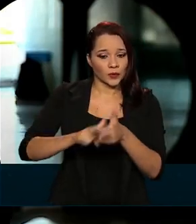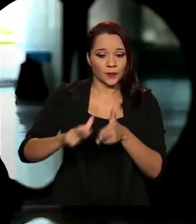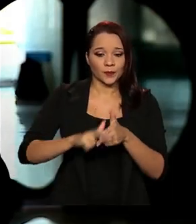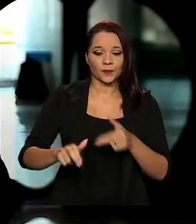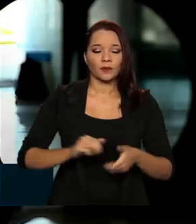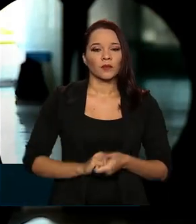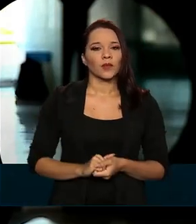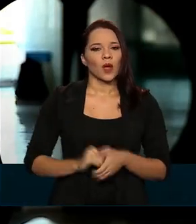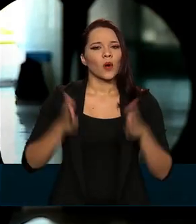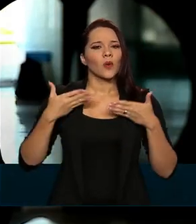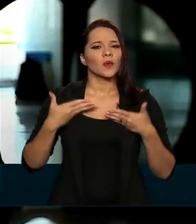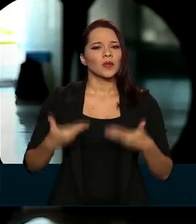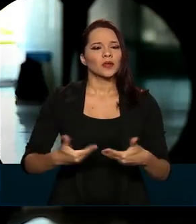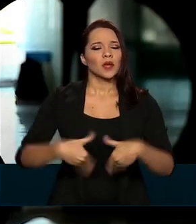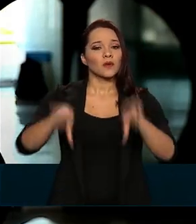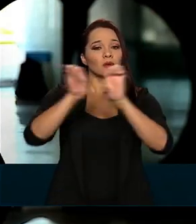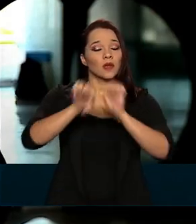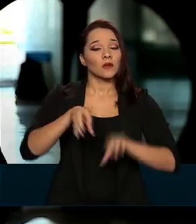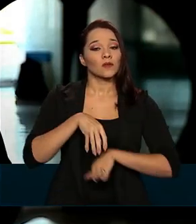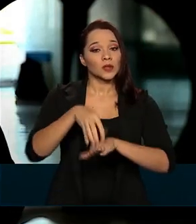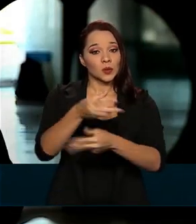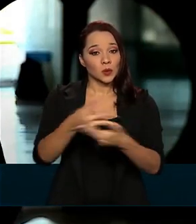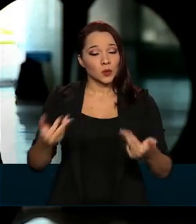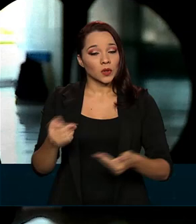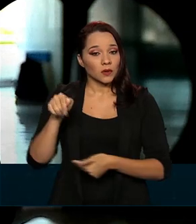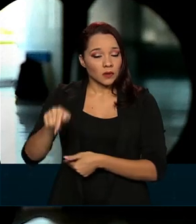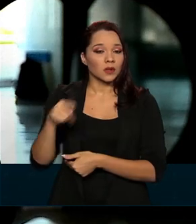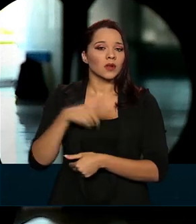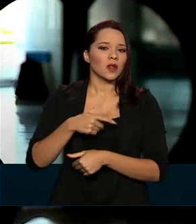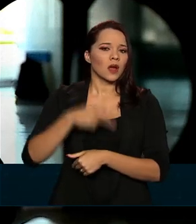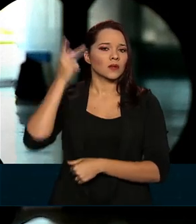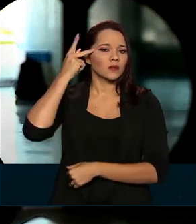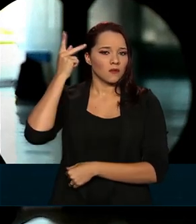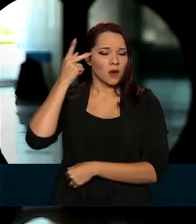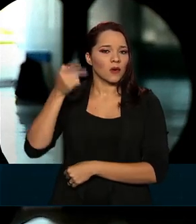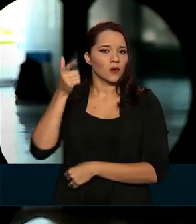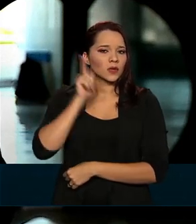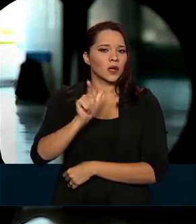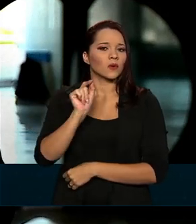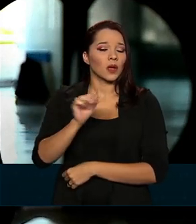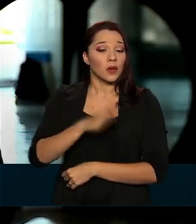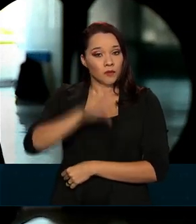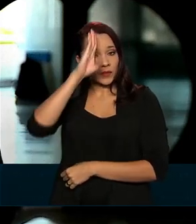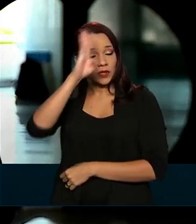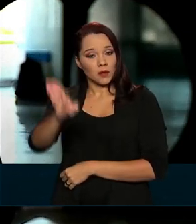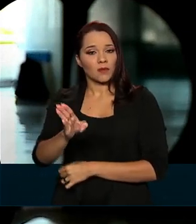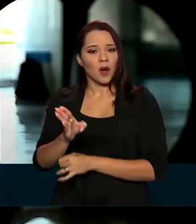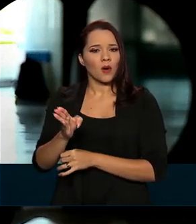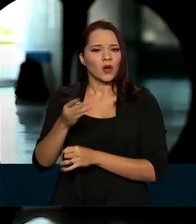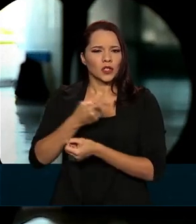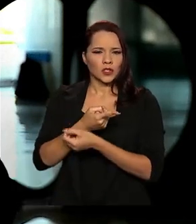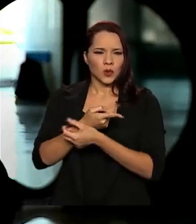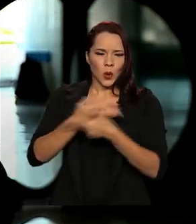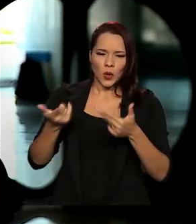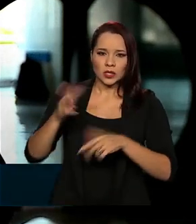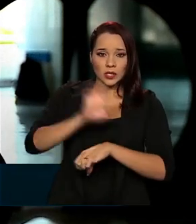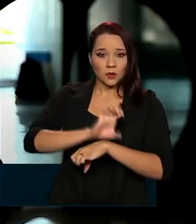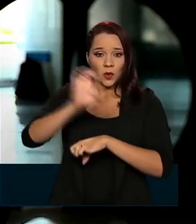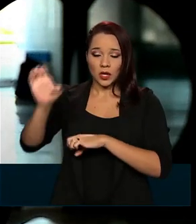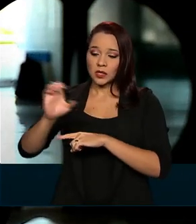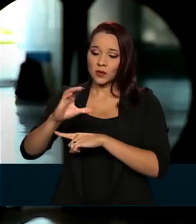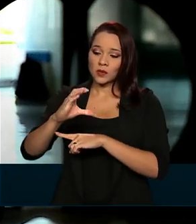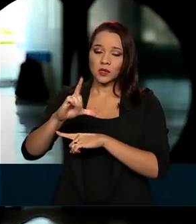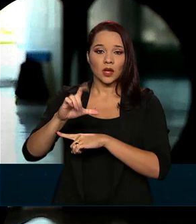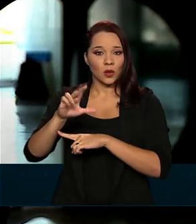o Ministério da Infraestrutura, com esse impulso, o Porto de Santos vai se firmar como o principal corredor de exportação de celulose